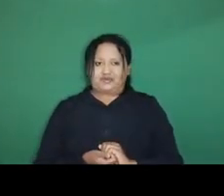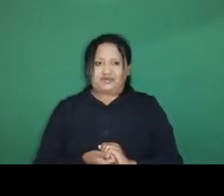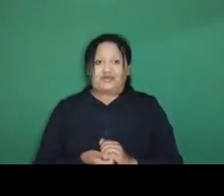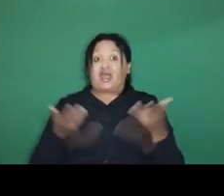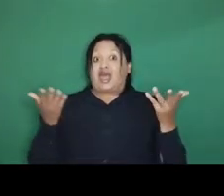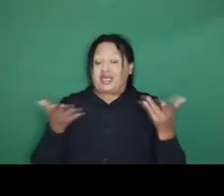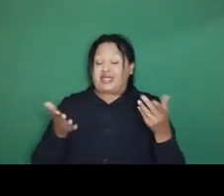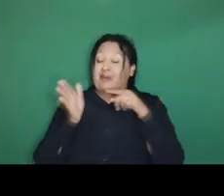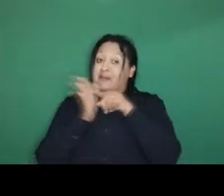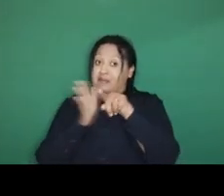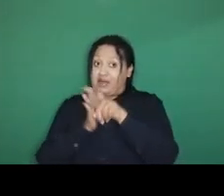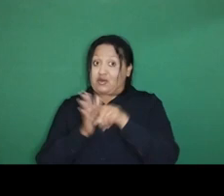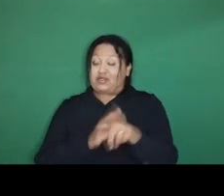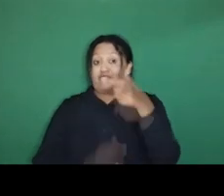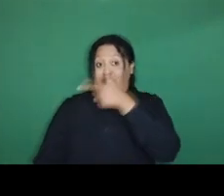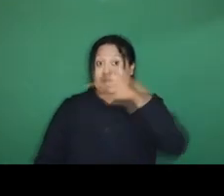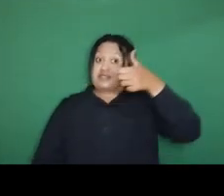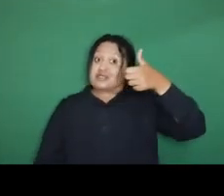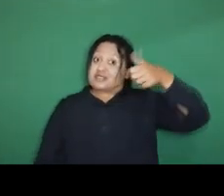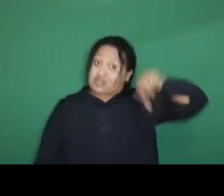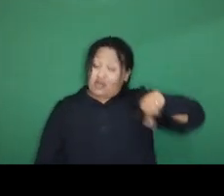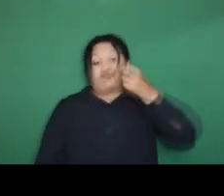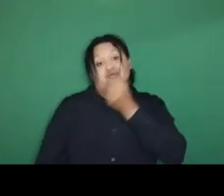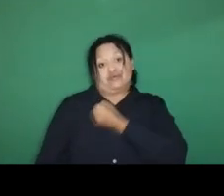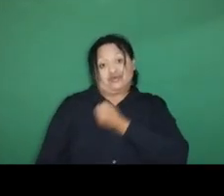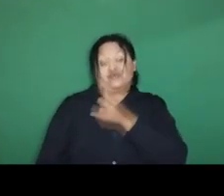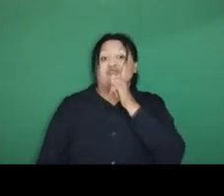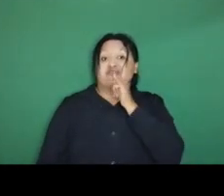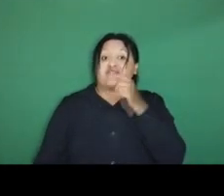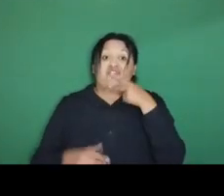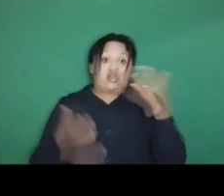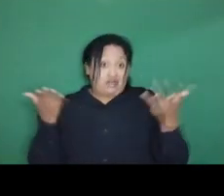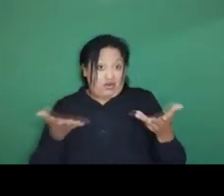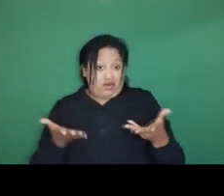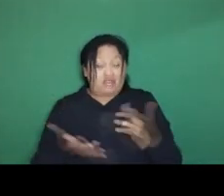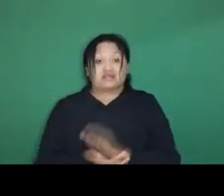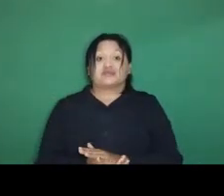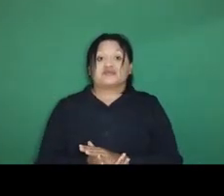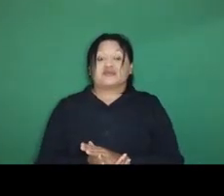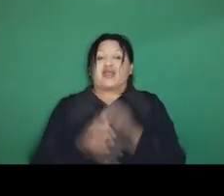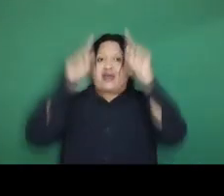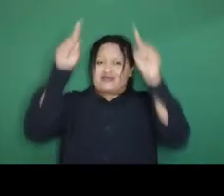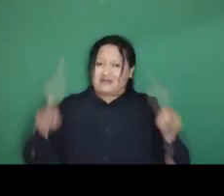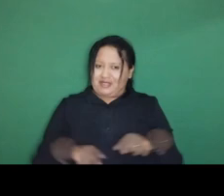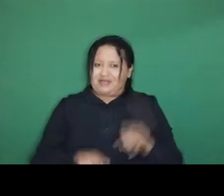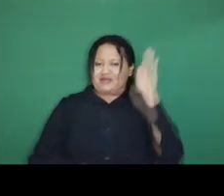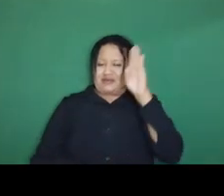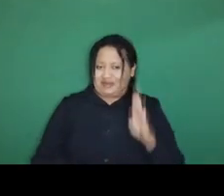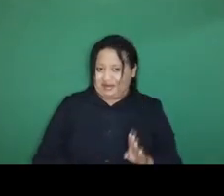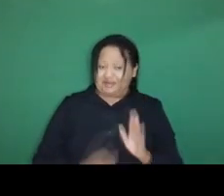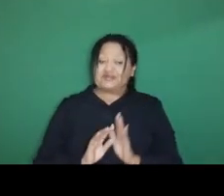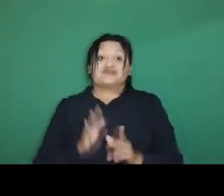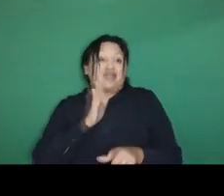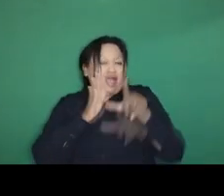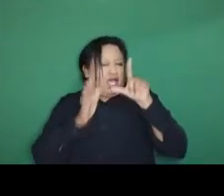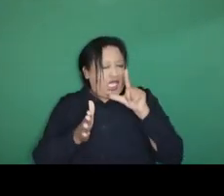aqui na questão 29 a gente tem um exemplo do que eu tô falando aqui agora a pirâmide etária do Brasil Então